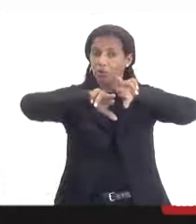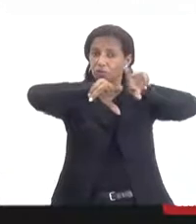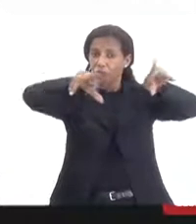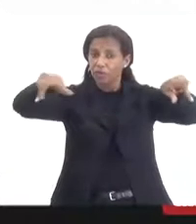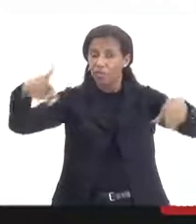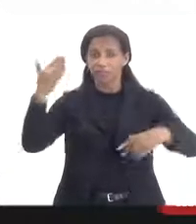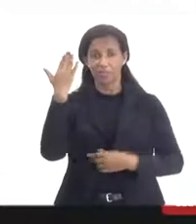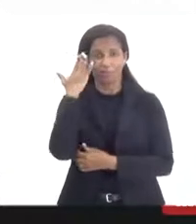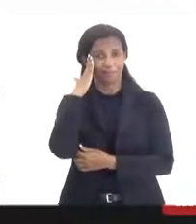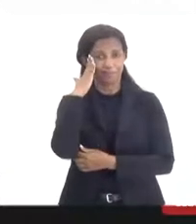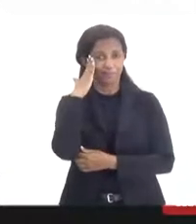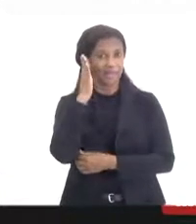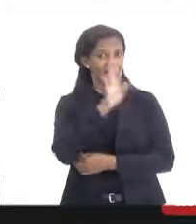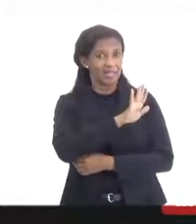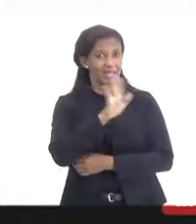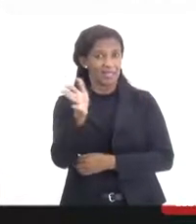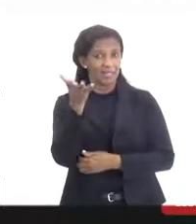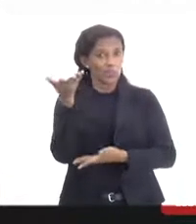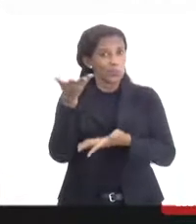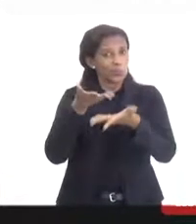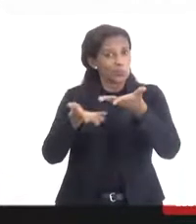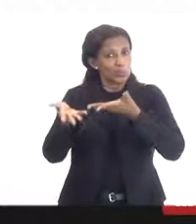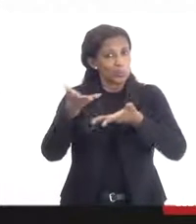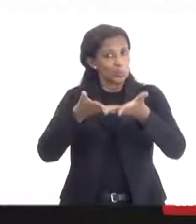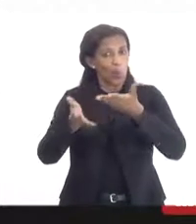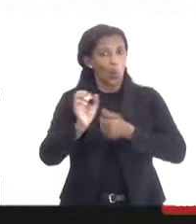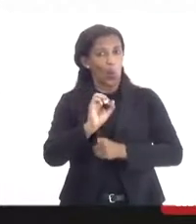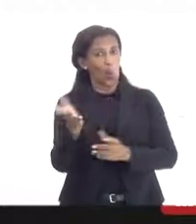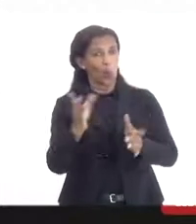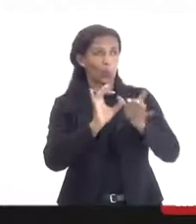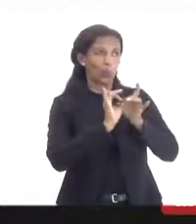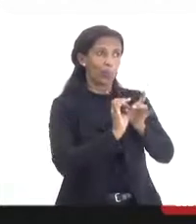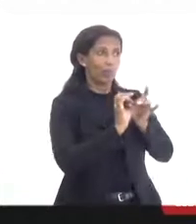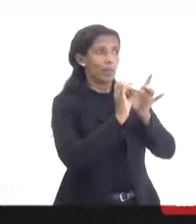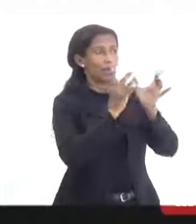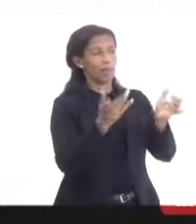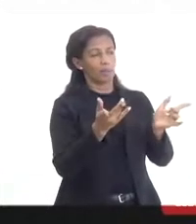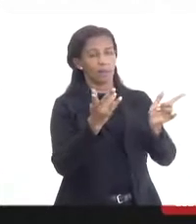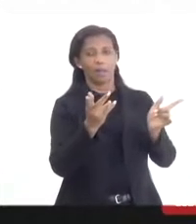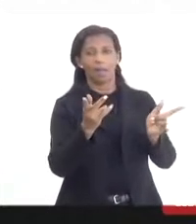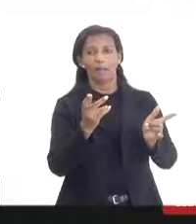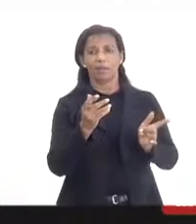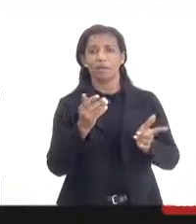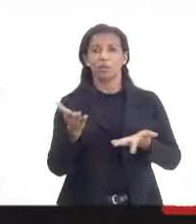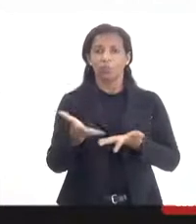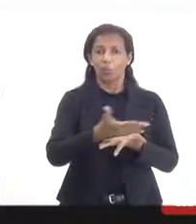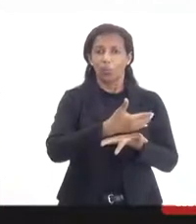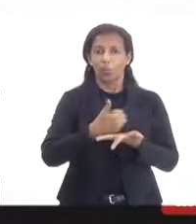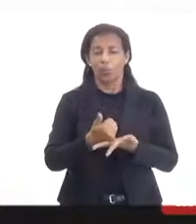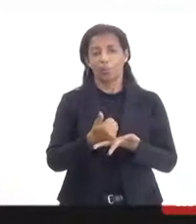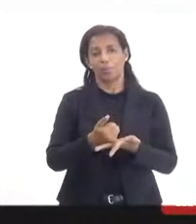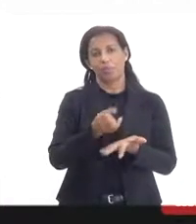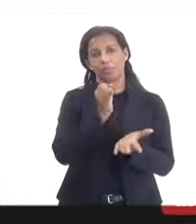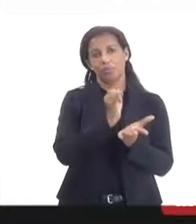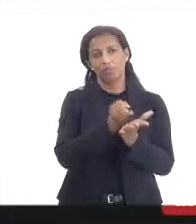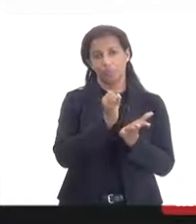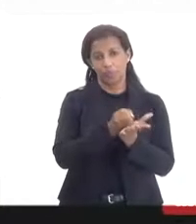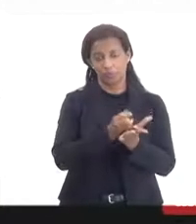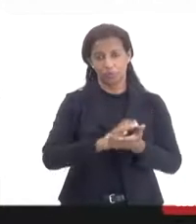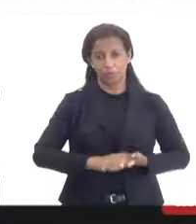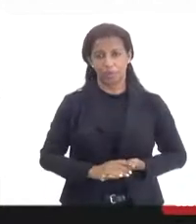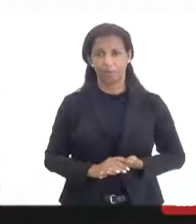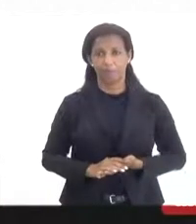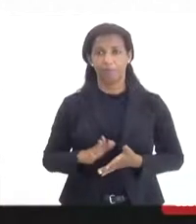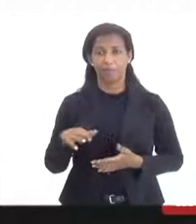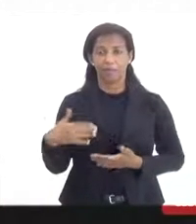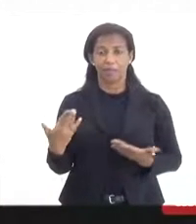de passivo ou de uma deliberada postergação do recolhimento de impostos. Então, a